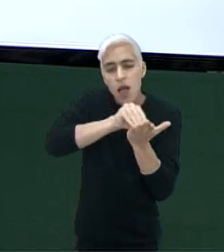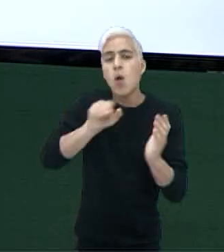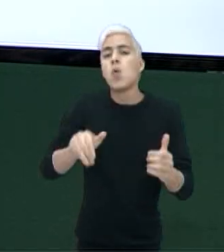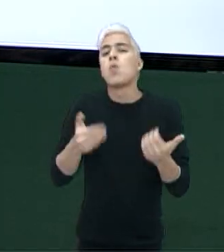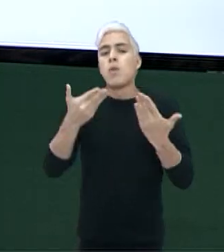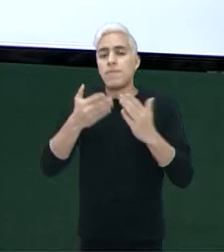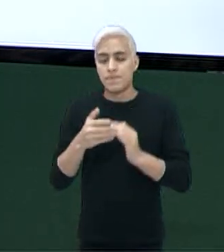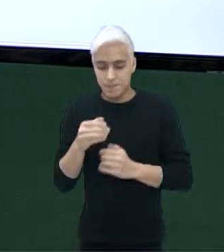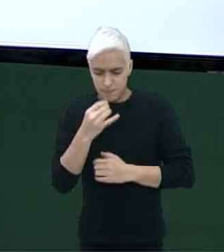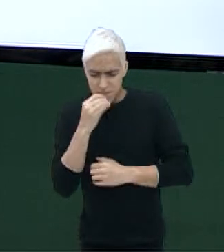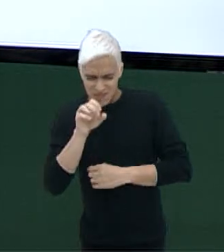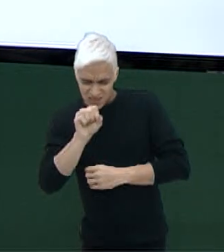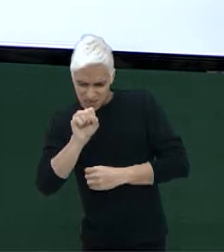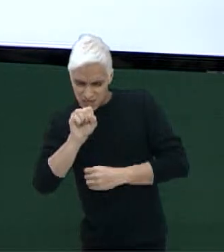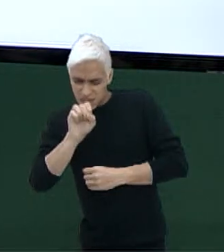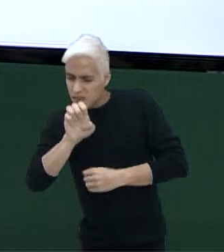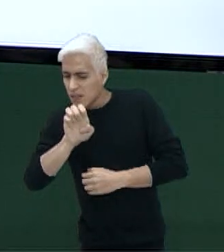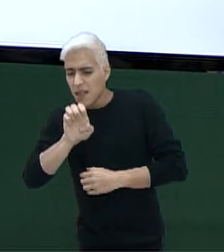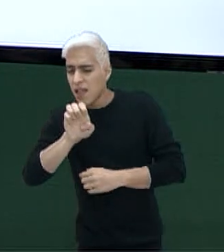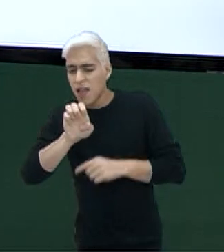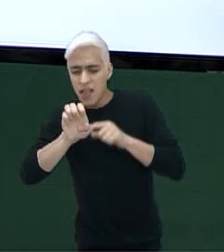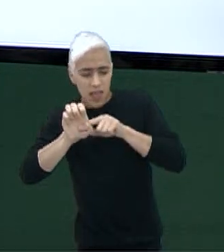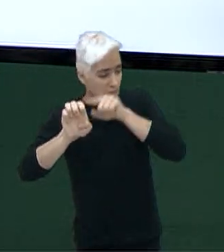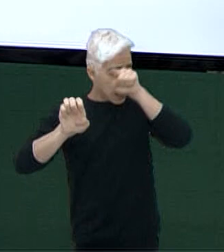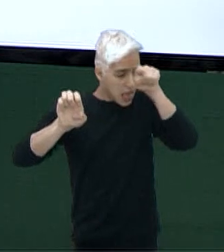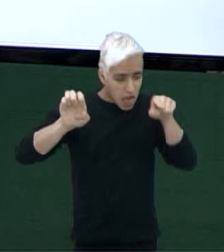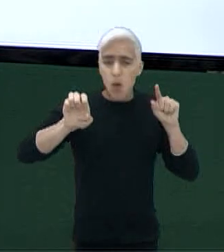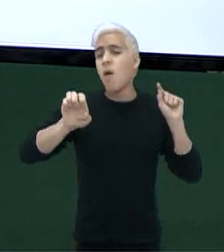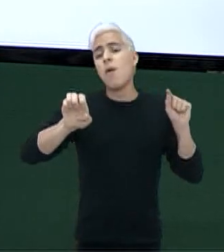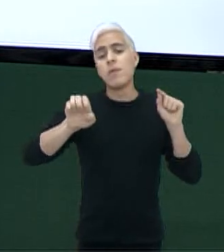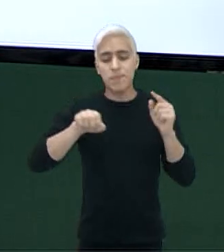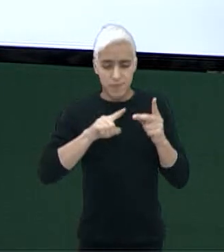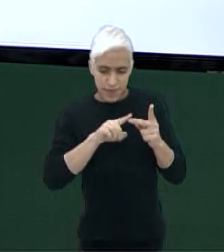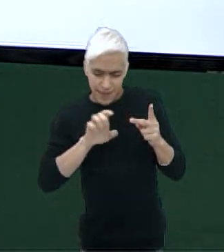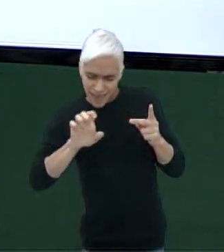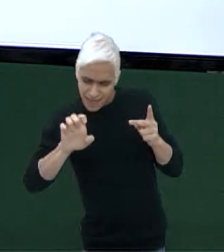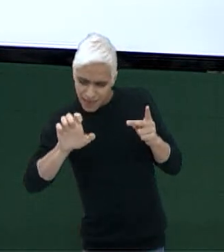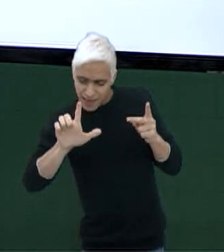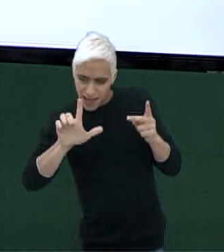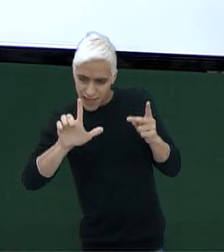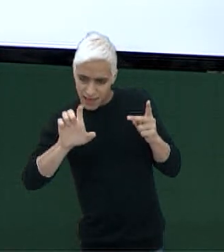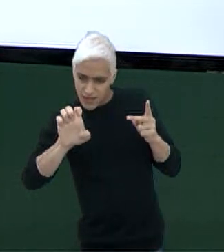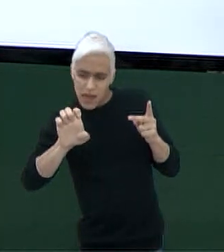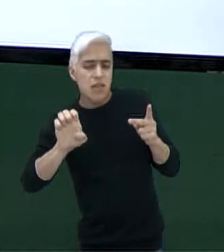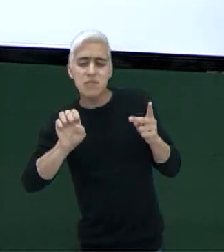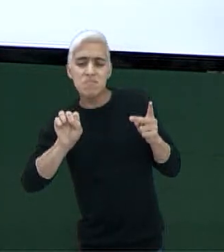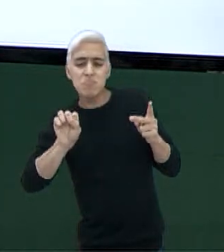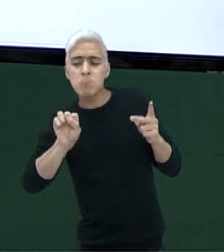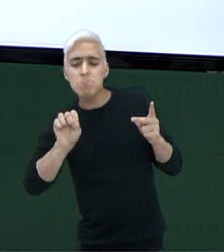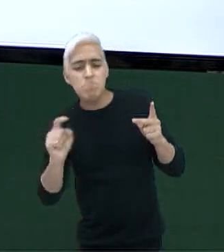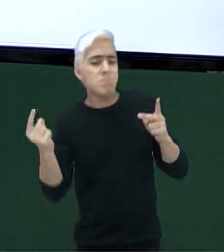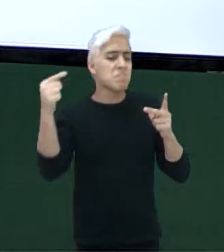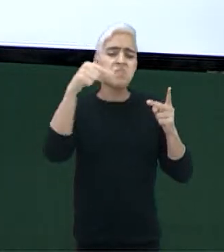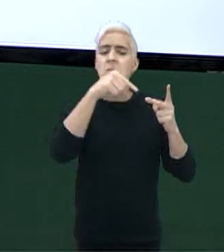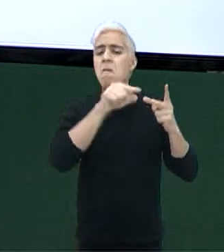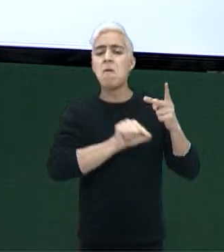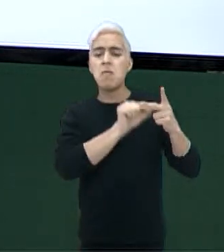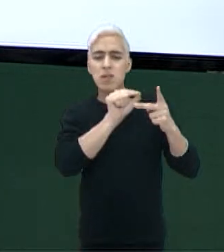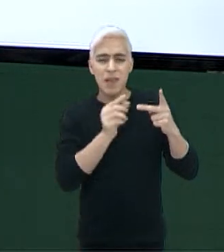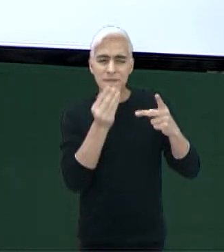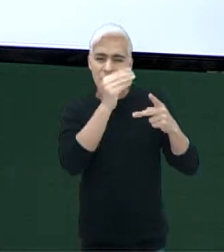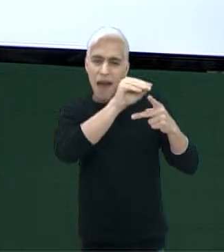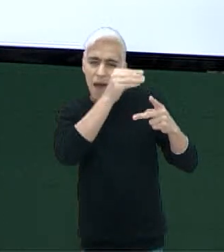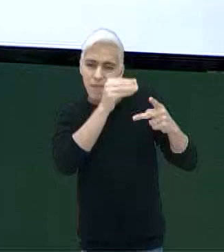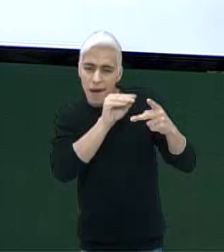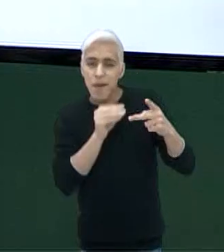exemplo, o se, ele retoma o quê? Ele faz referência a quem? O eles, tá? Então, é isso que você vai buscar, os elementos que